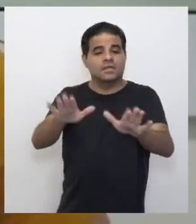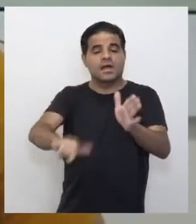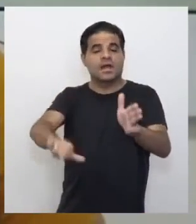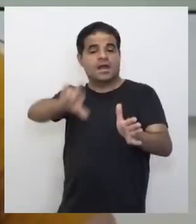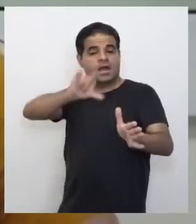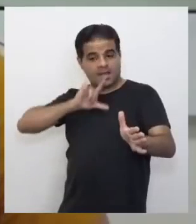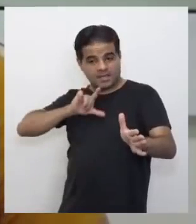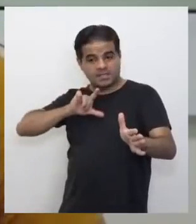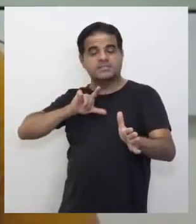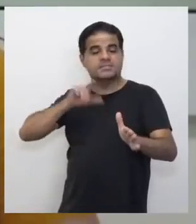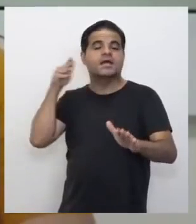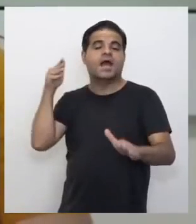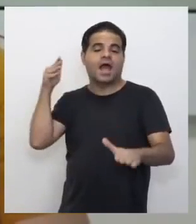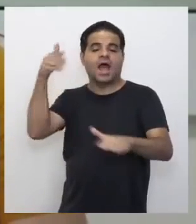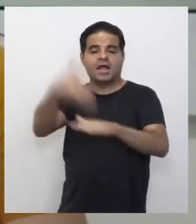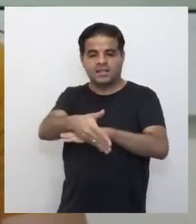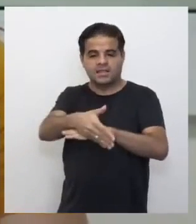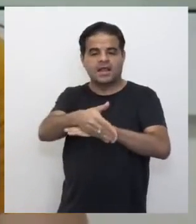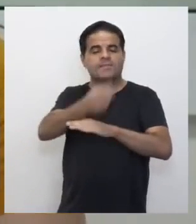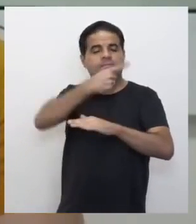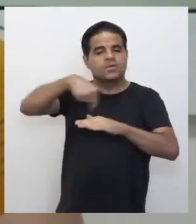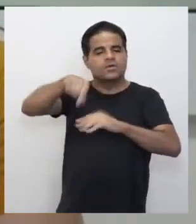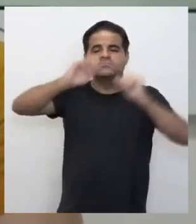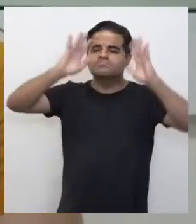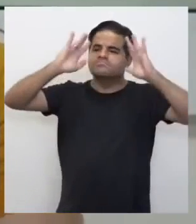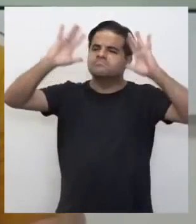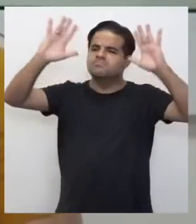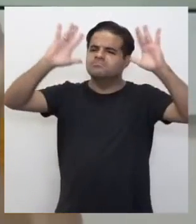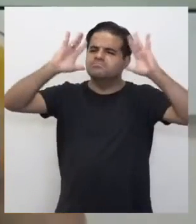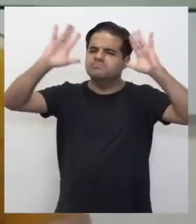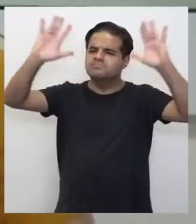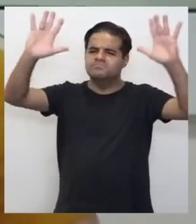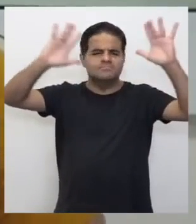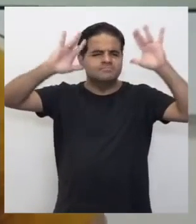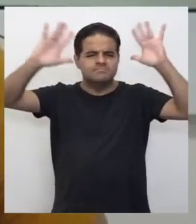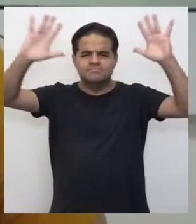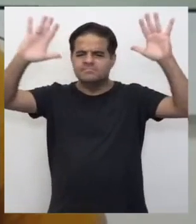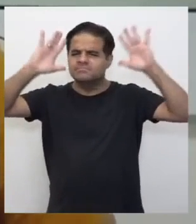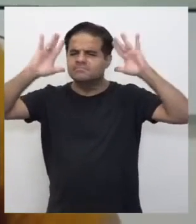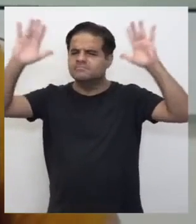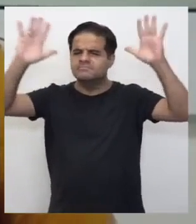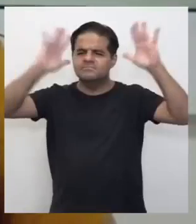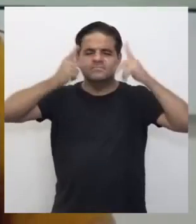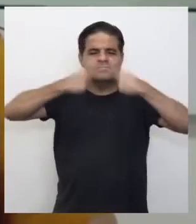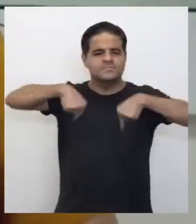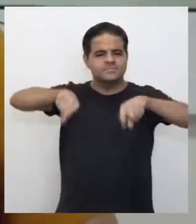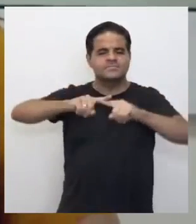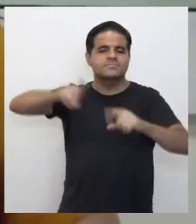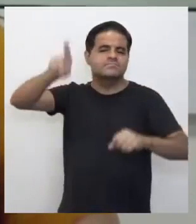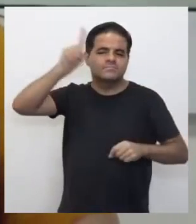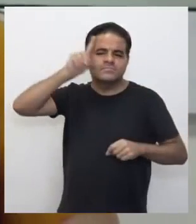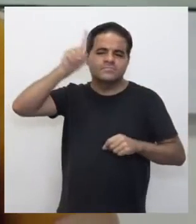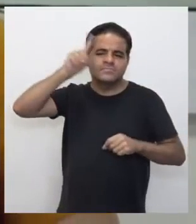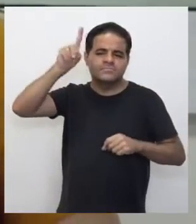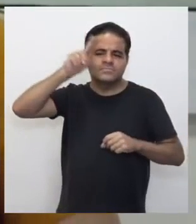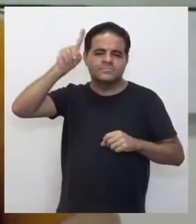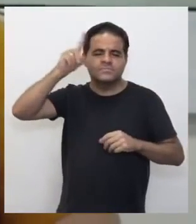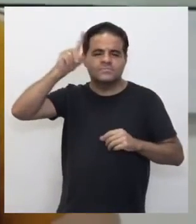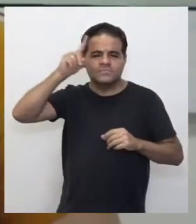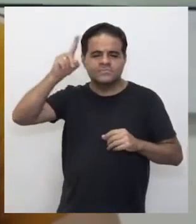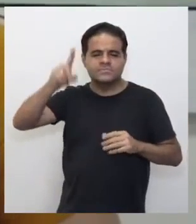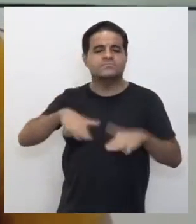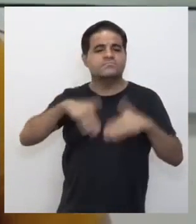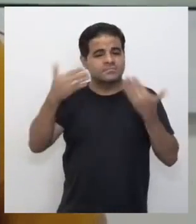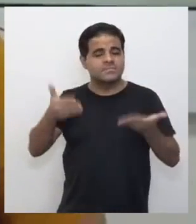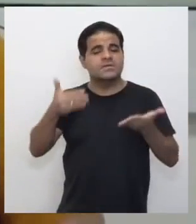Antes da gente adentrar, então, para a gente pensar um pouquinho os nossos dias, né?